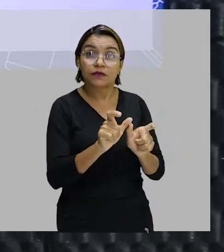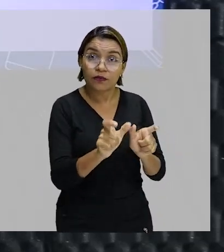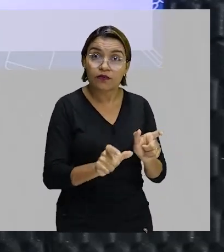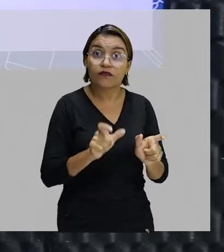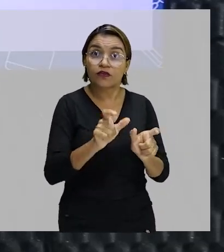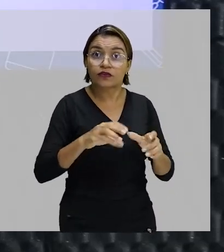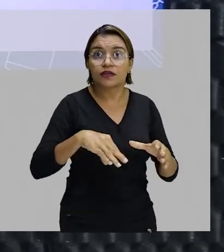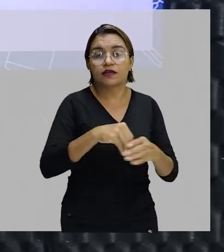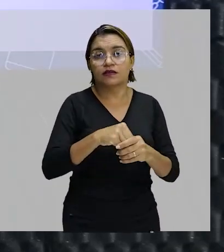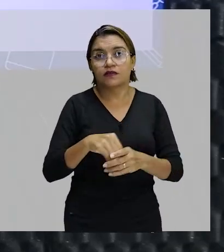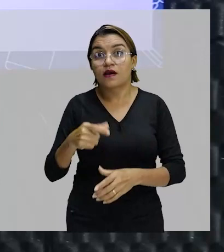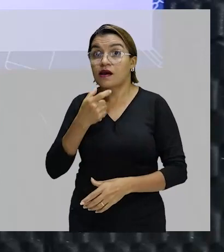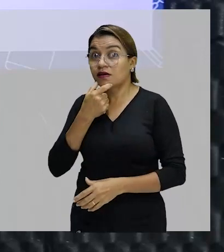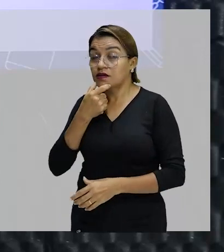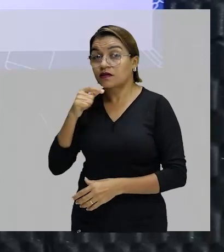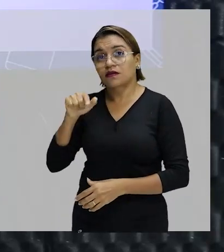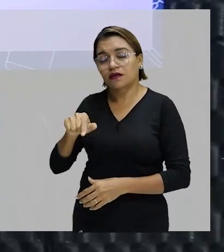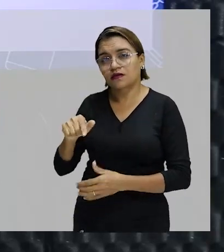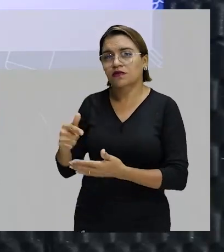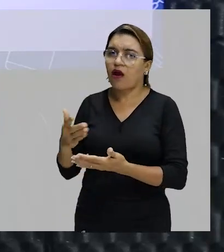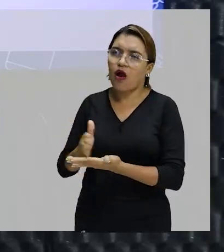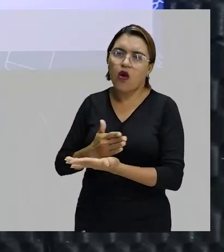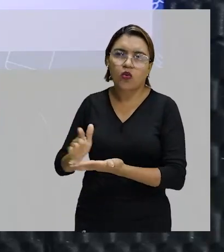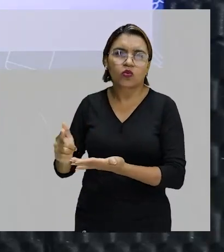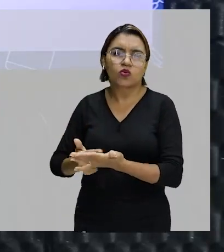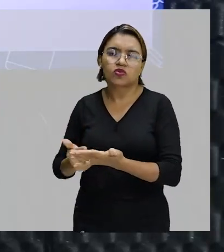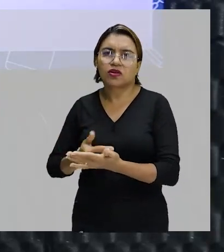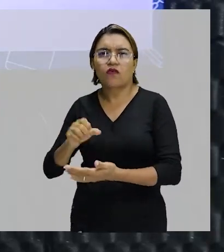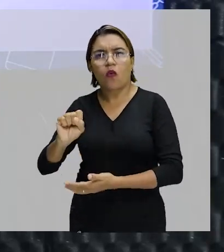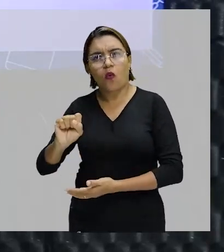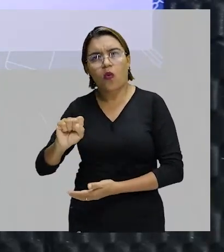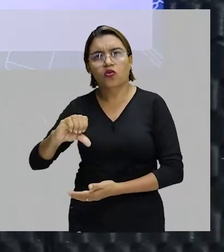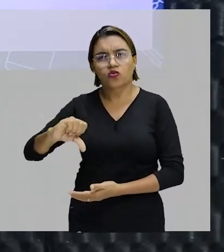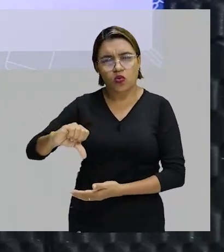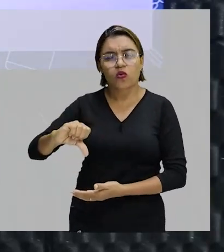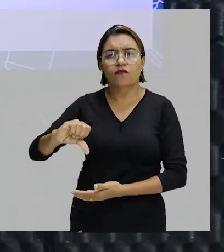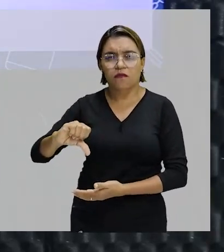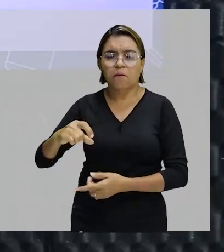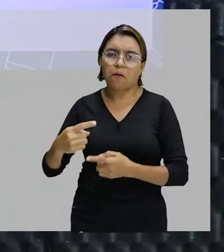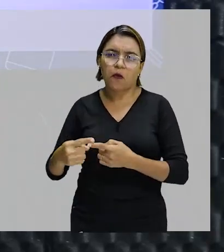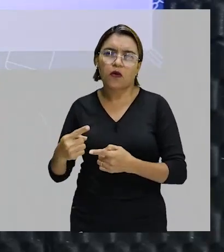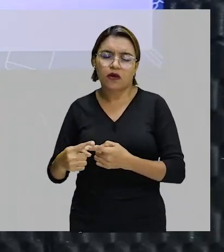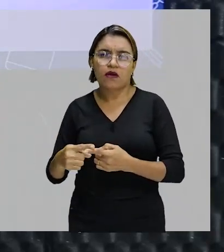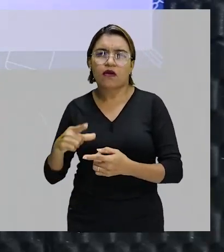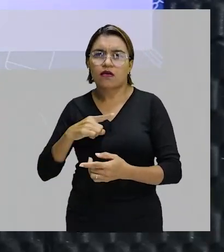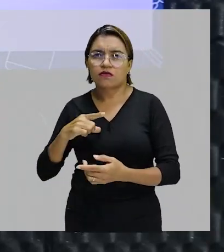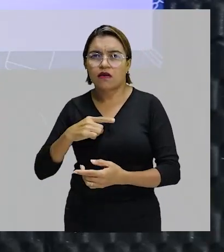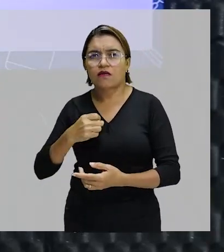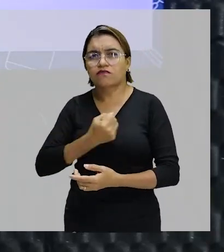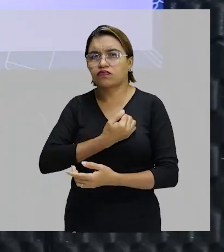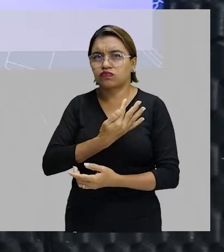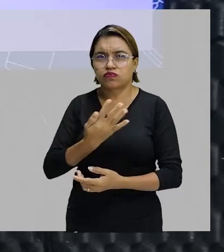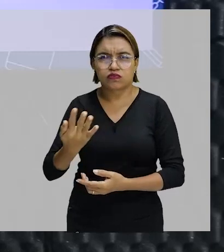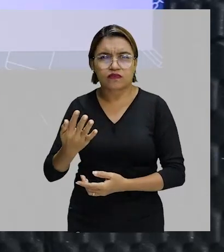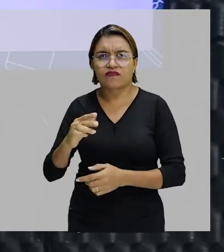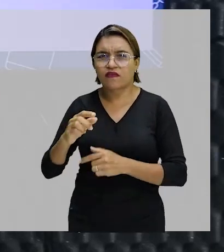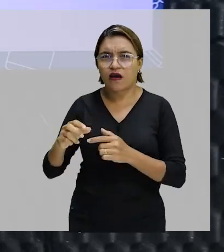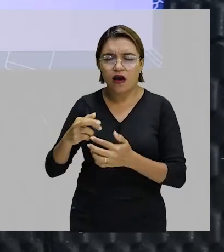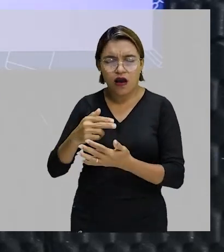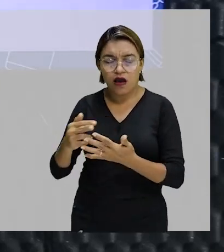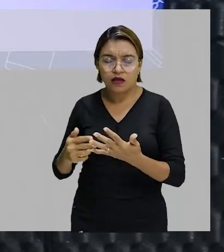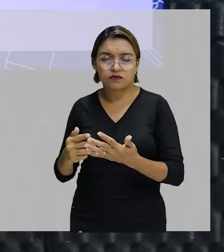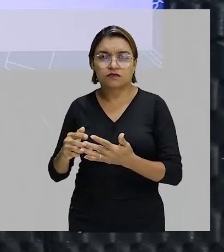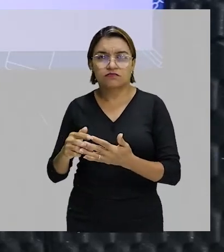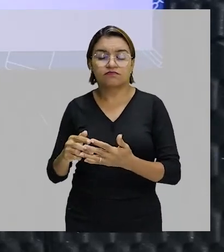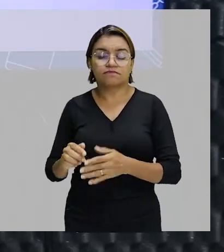morfologia. Em inglês, alguns livros trazem 8, outros livros trazem 9, porque eles contam numerais e interjeições e outros não.